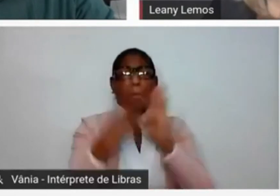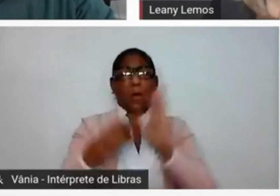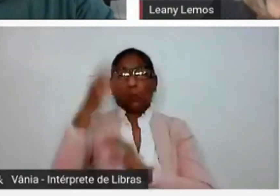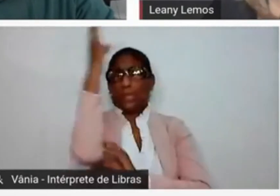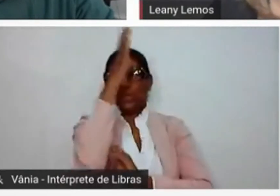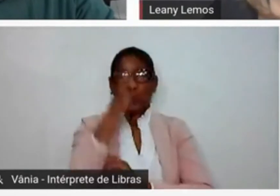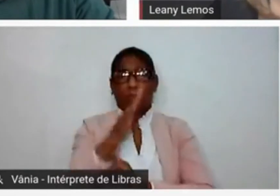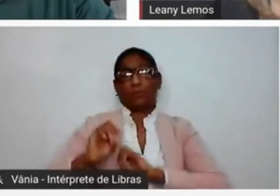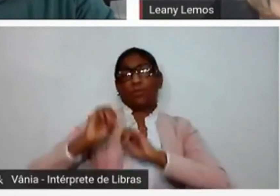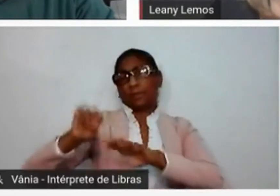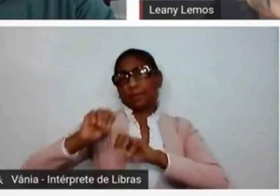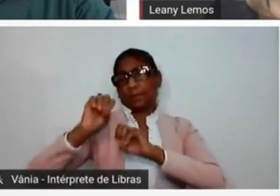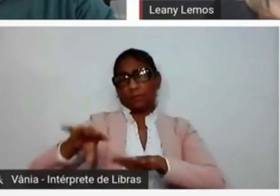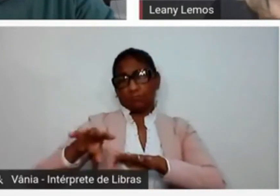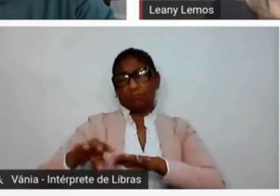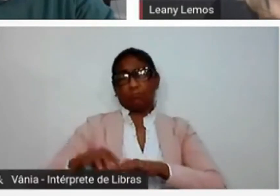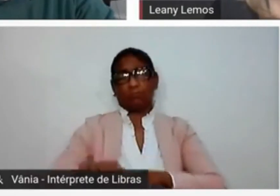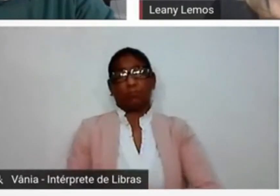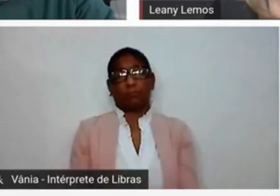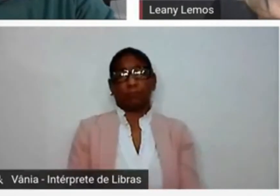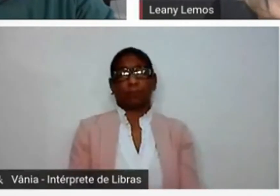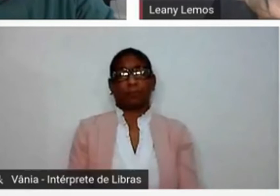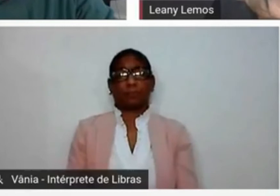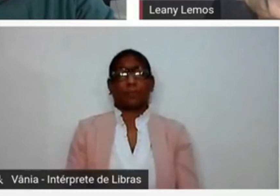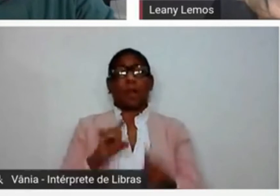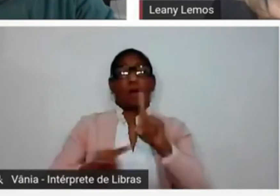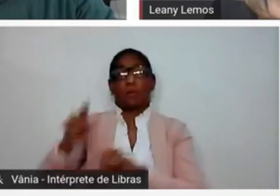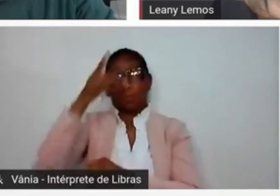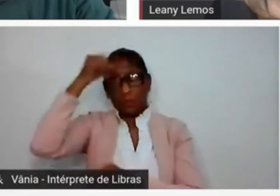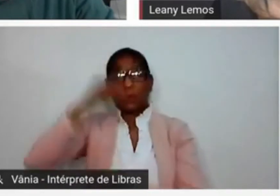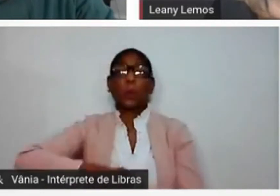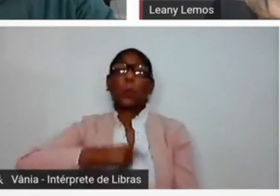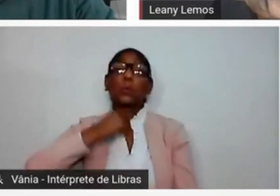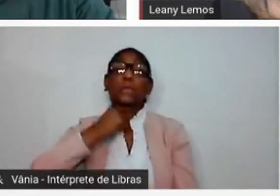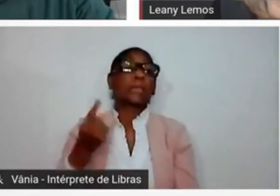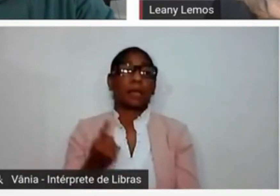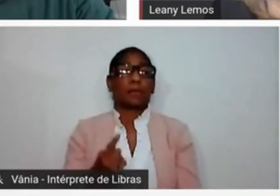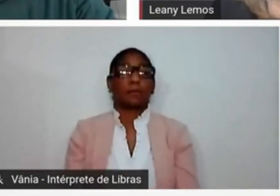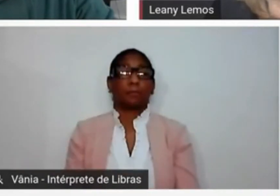Educação. A maior parte dos municípios não consegue atender também universalmente